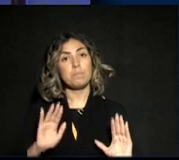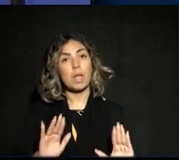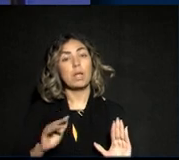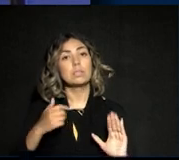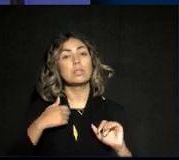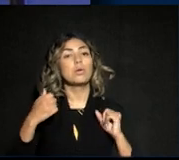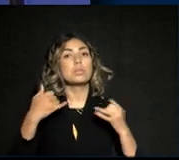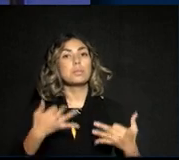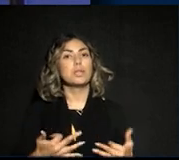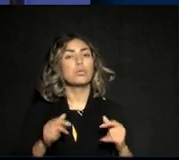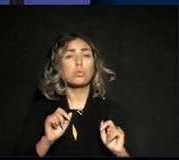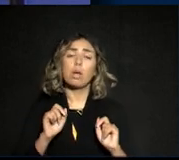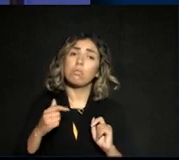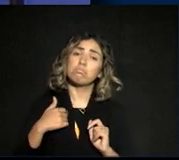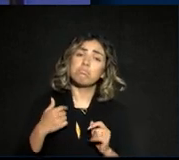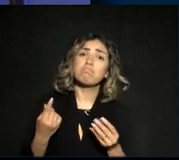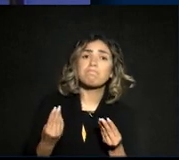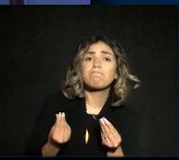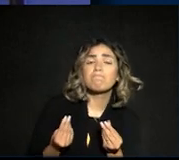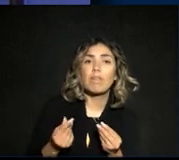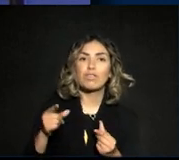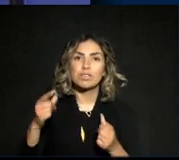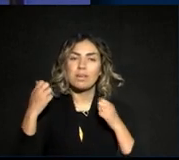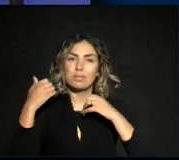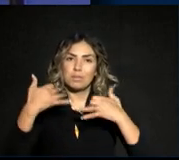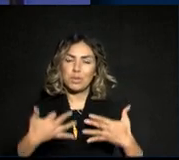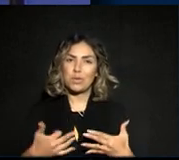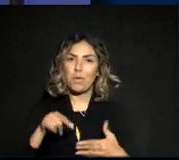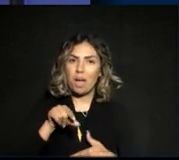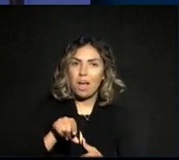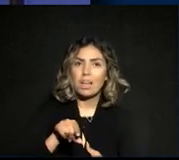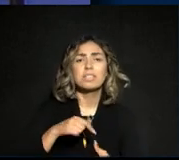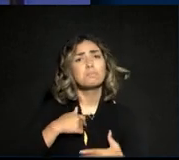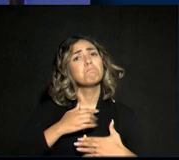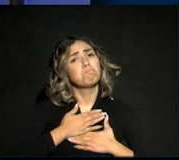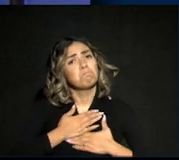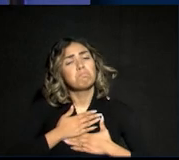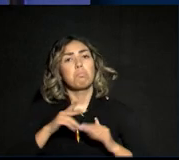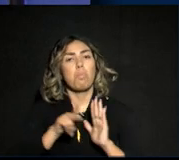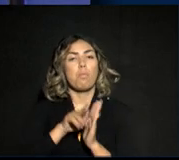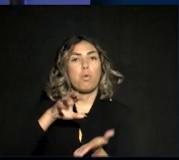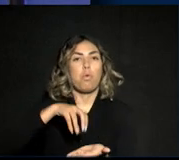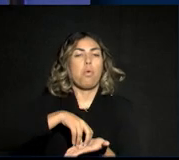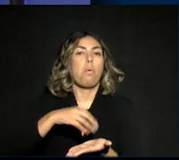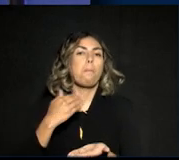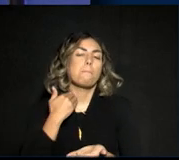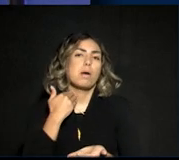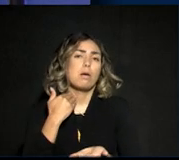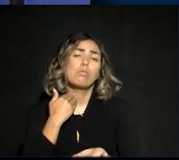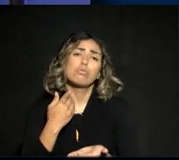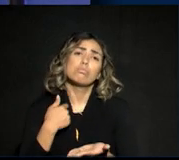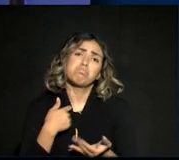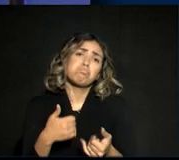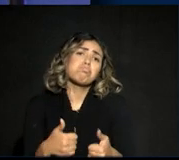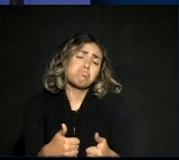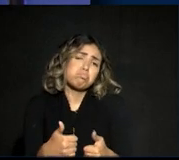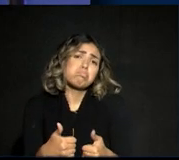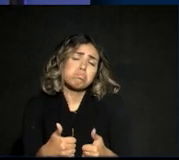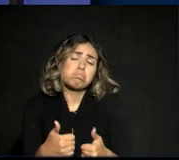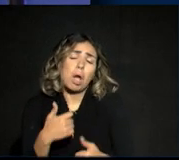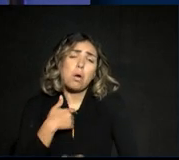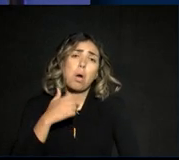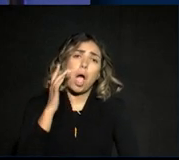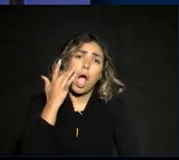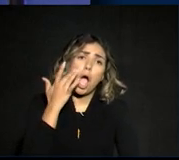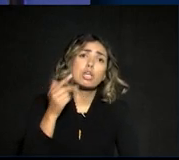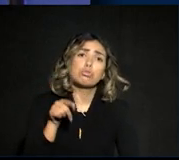Eu diria, eu simpatizei com a solução que foi dada pelo Banco Central. Acho que